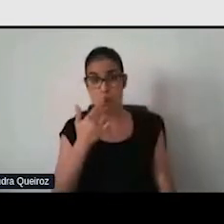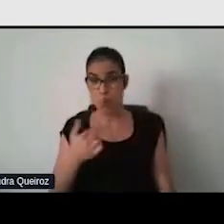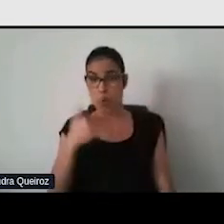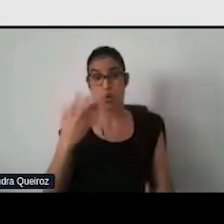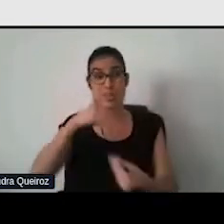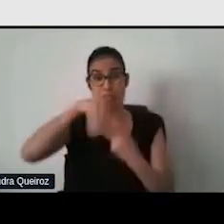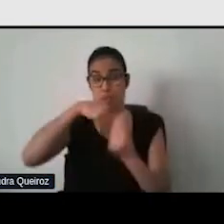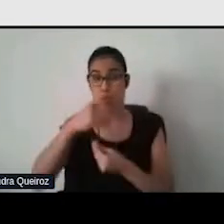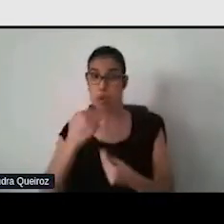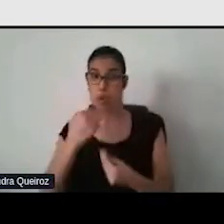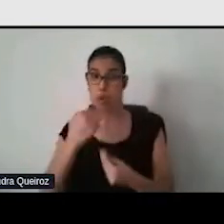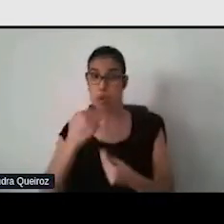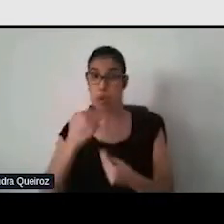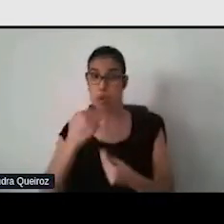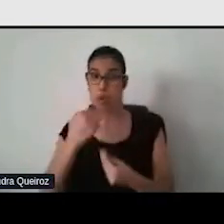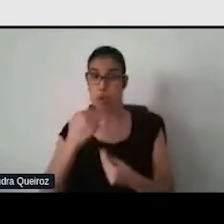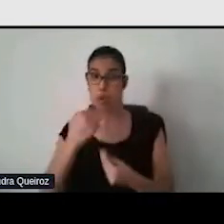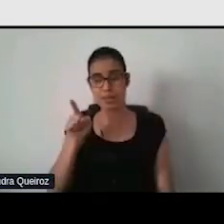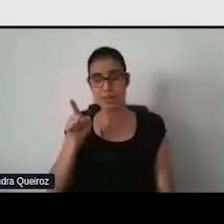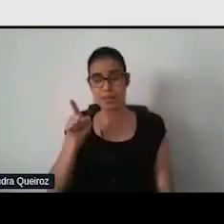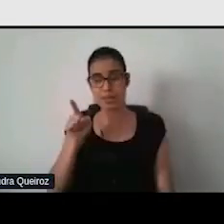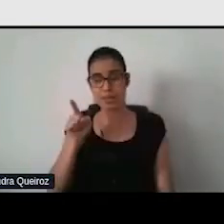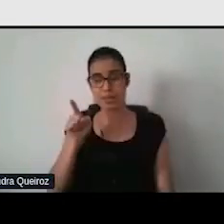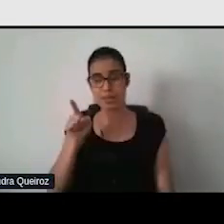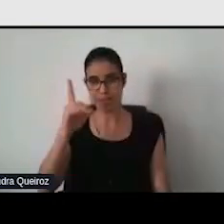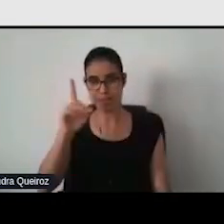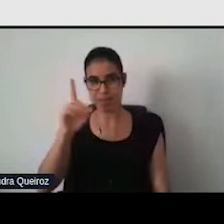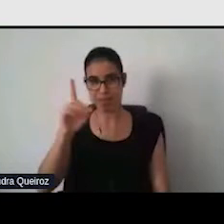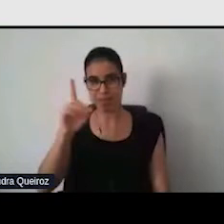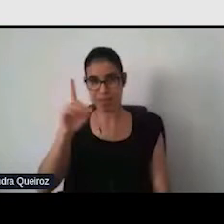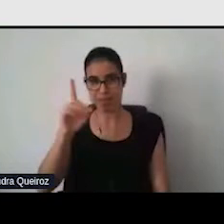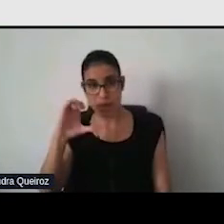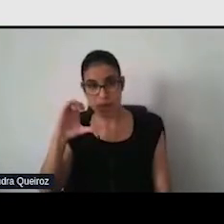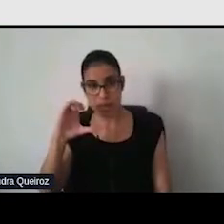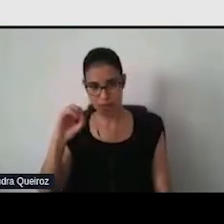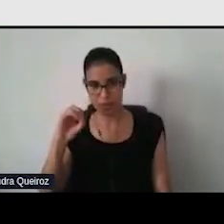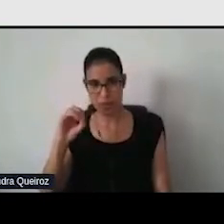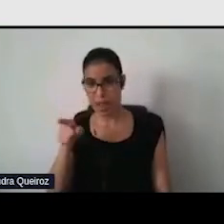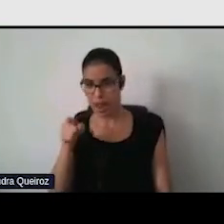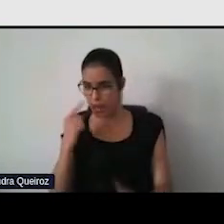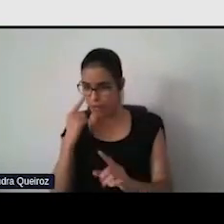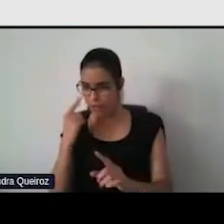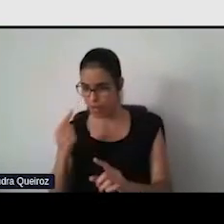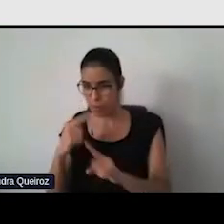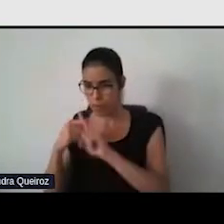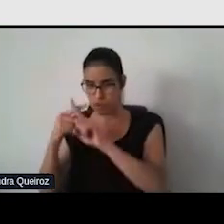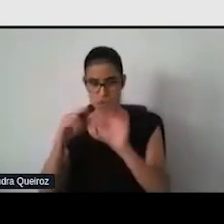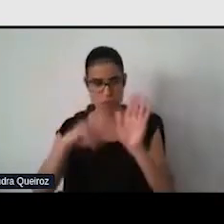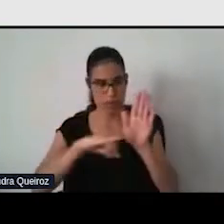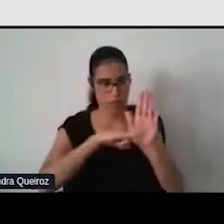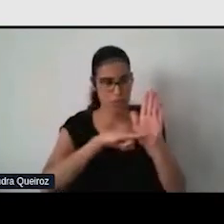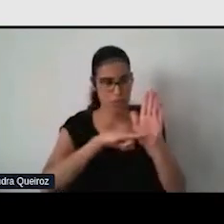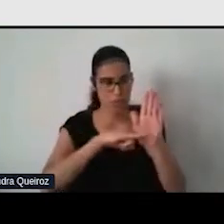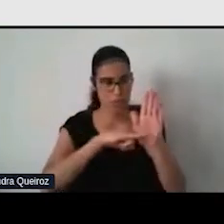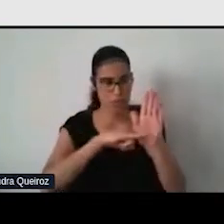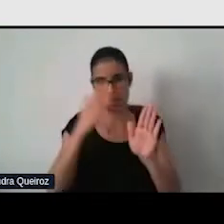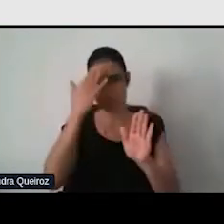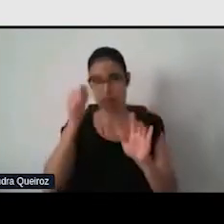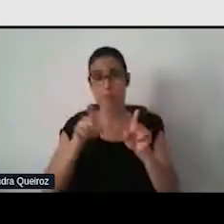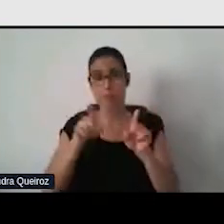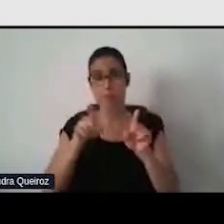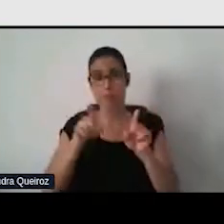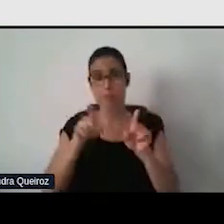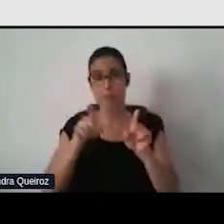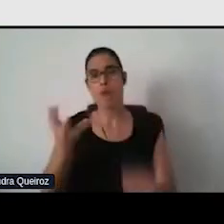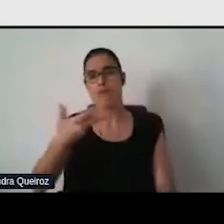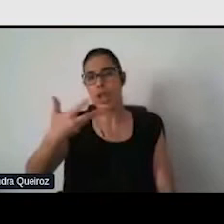a pessoa saberia que é o positivo e o negativo. E como o gráfico de velocímetro, quanto maior os